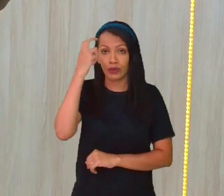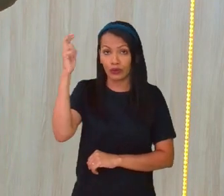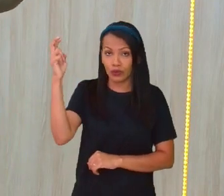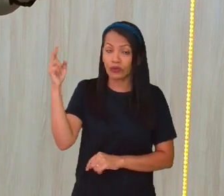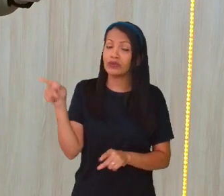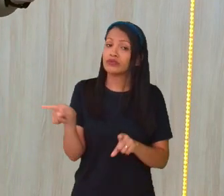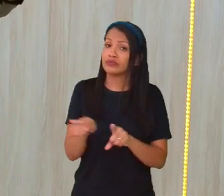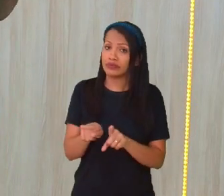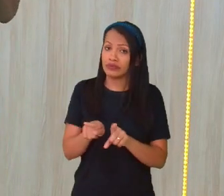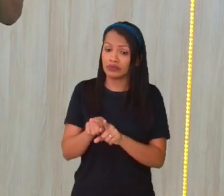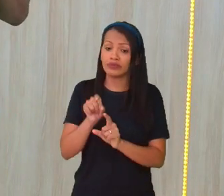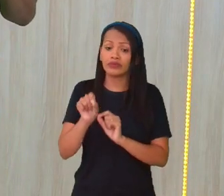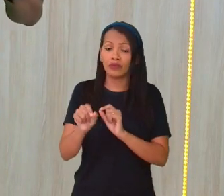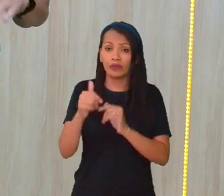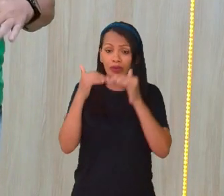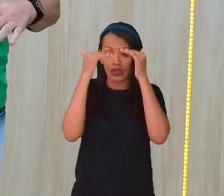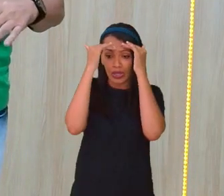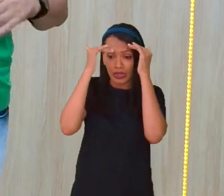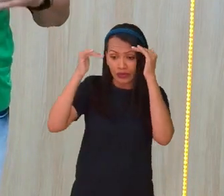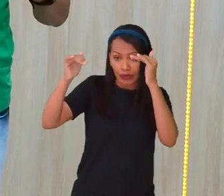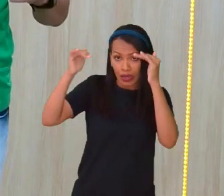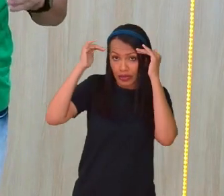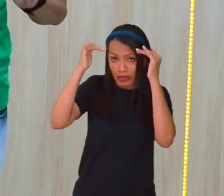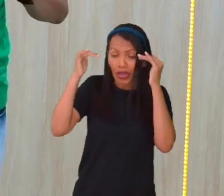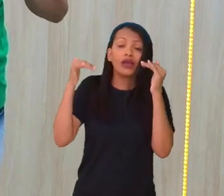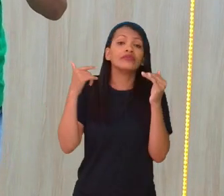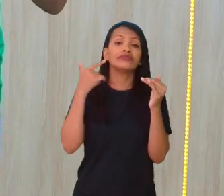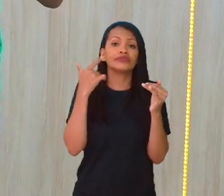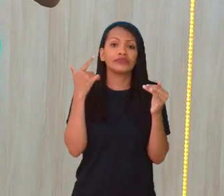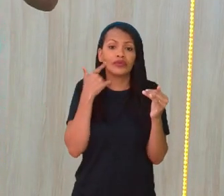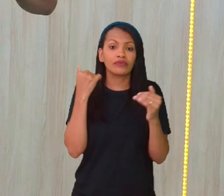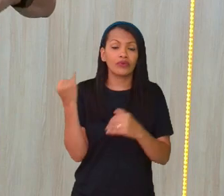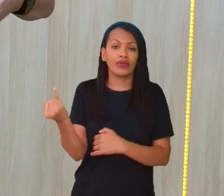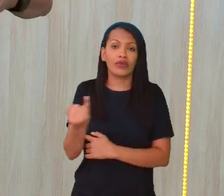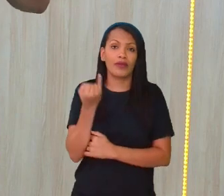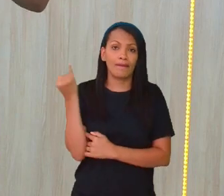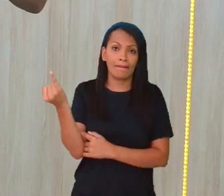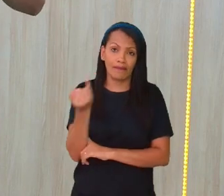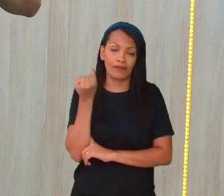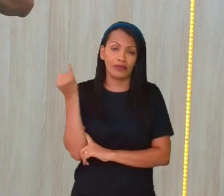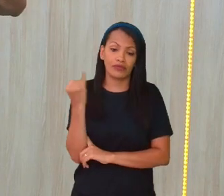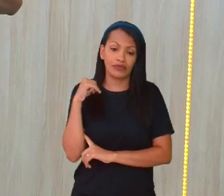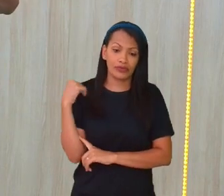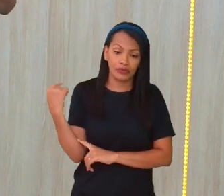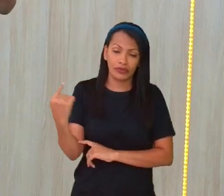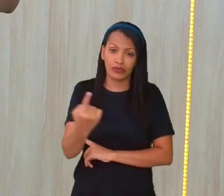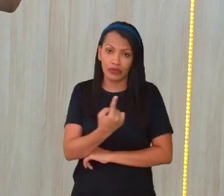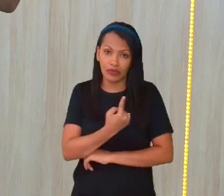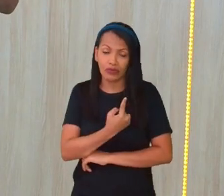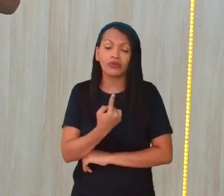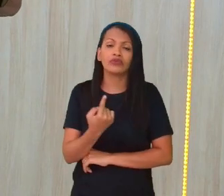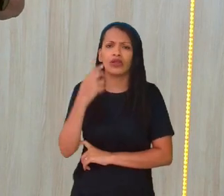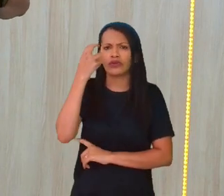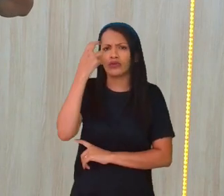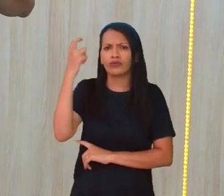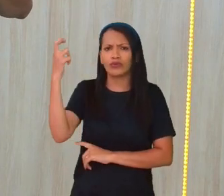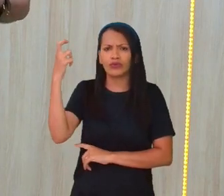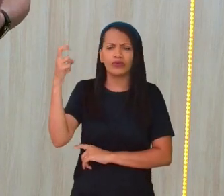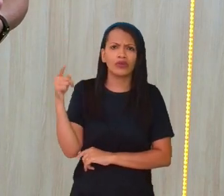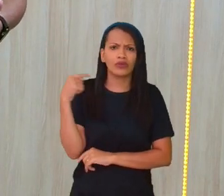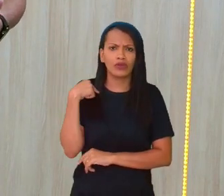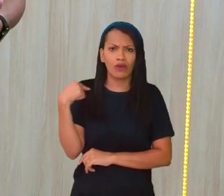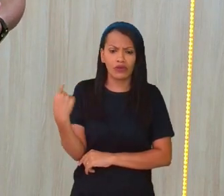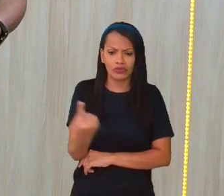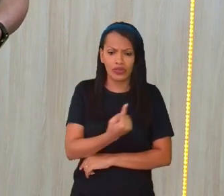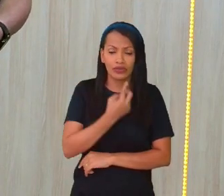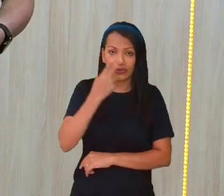e, consequentemente, respeitá-las de acordo com a sua importância para a nossa cultura, a nossa